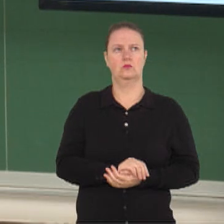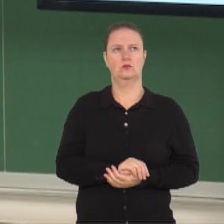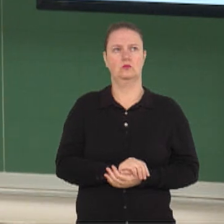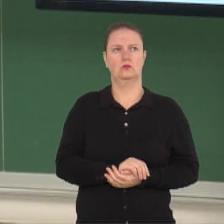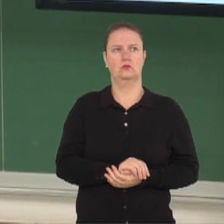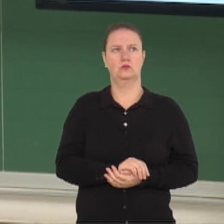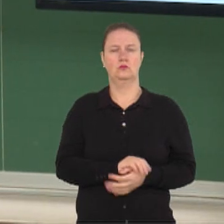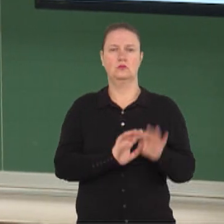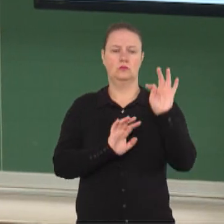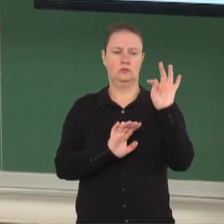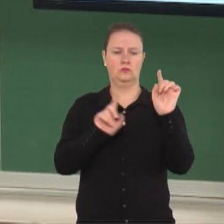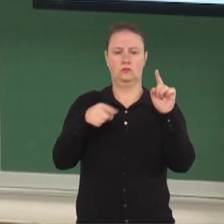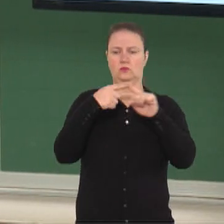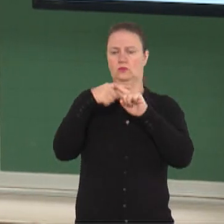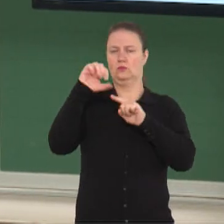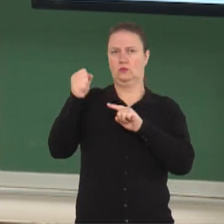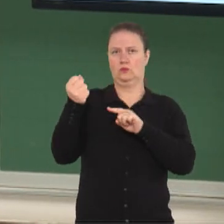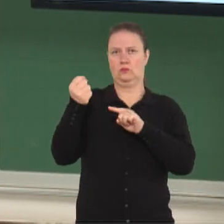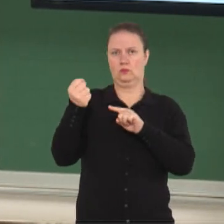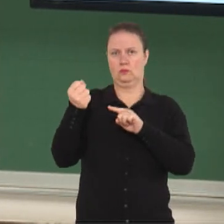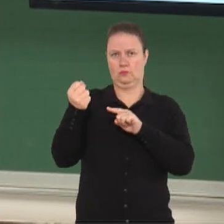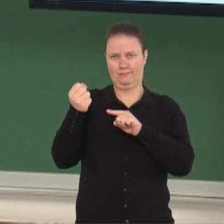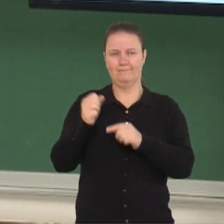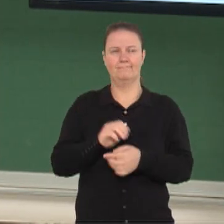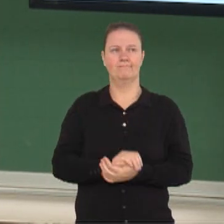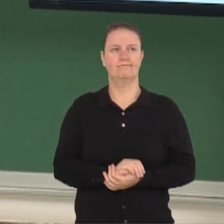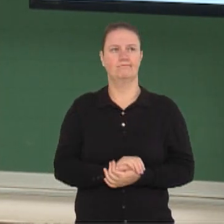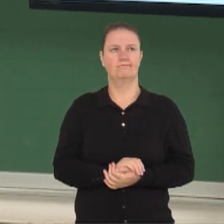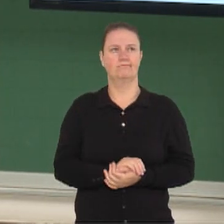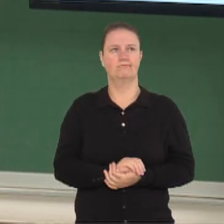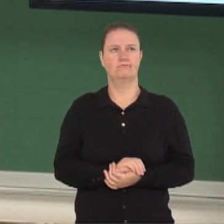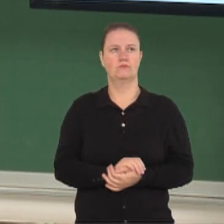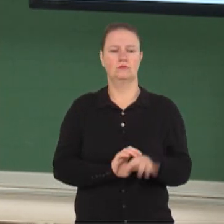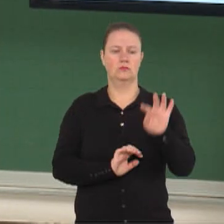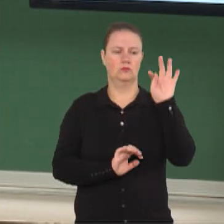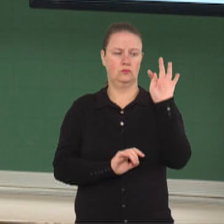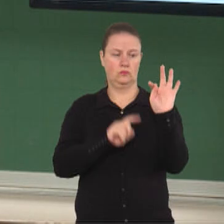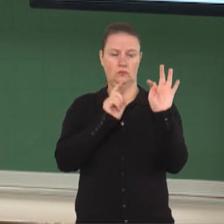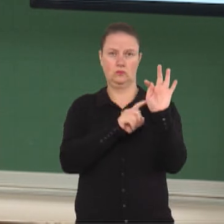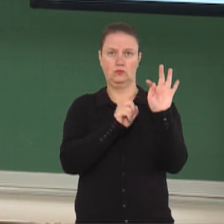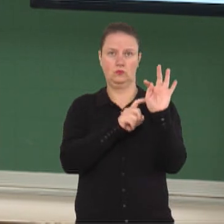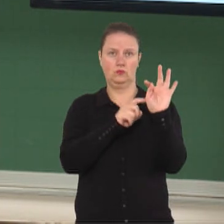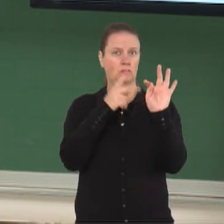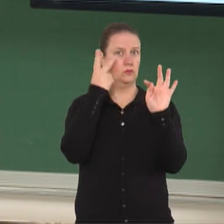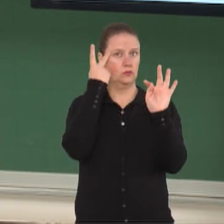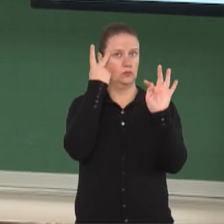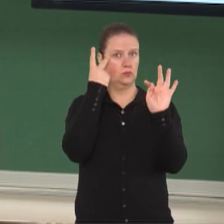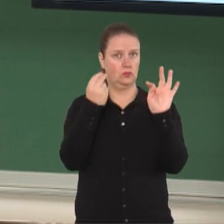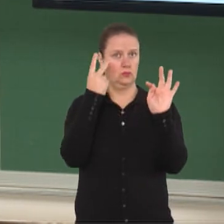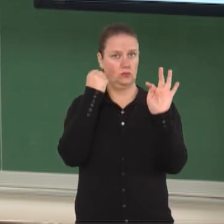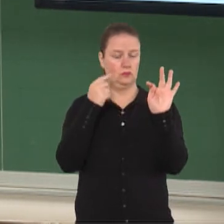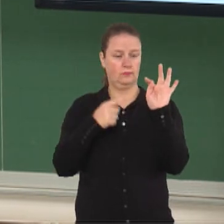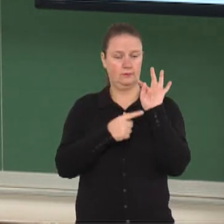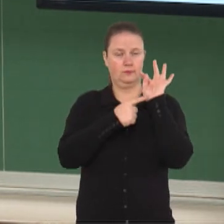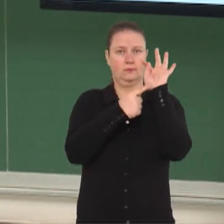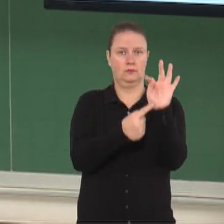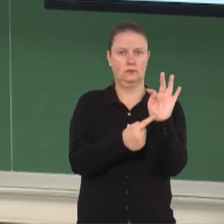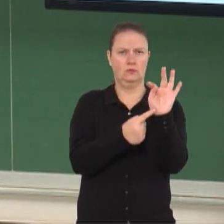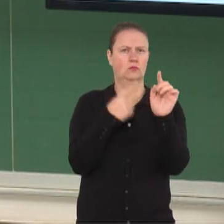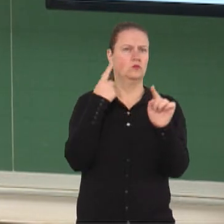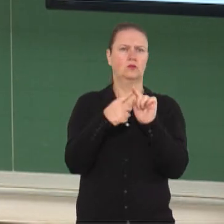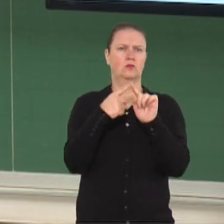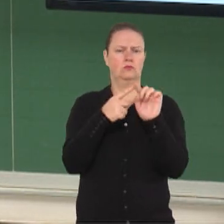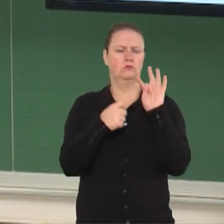e t multiplicando 8, para voltar no 8t. Então, t é o nosso fator comum que a gente colocou em evidência. Por quê,